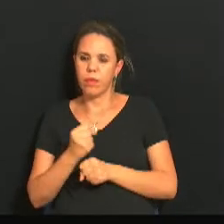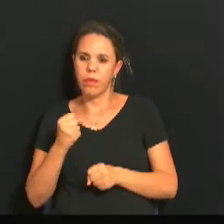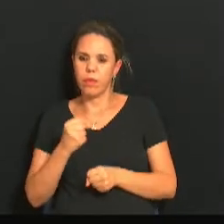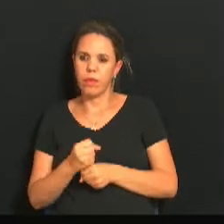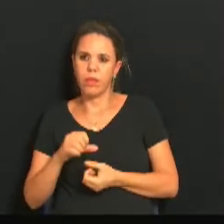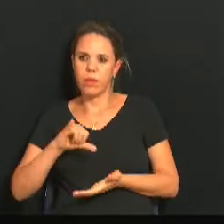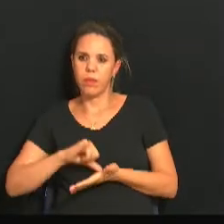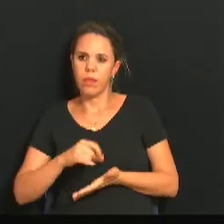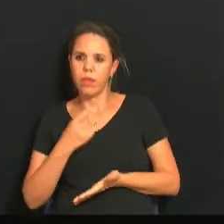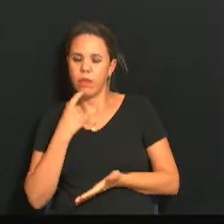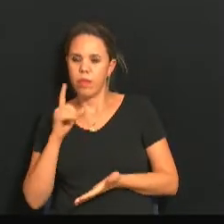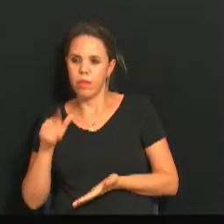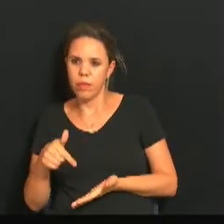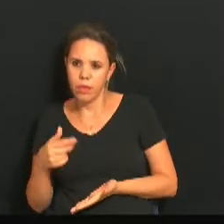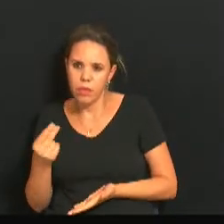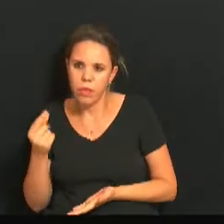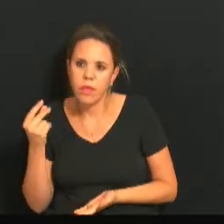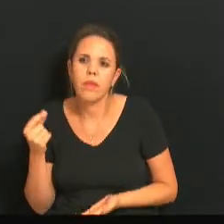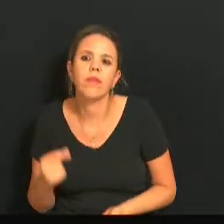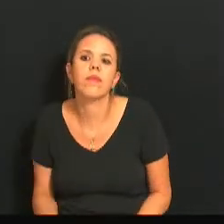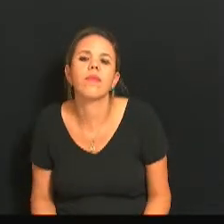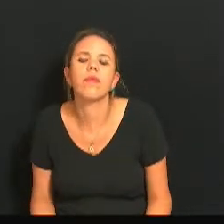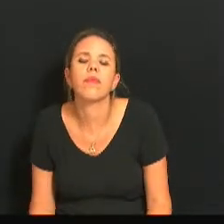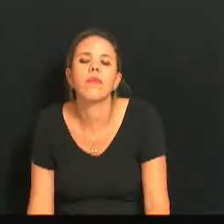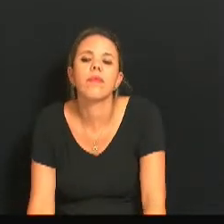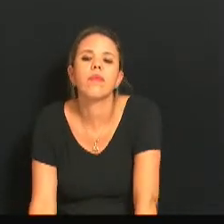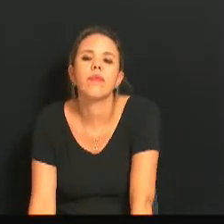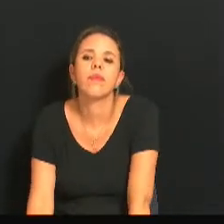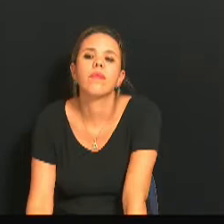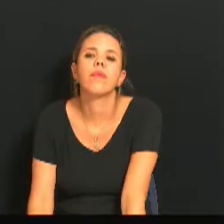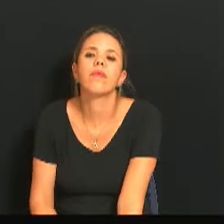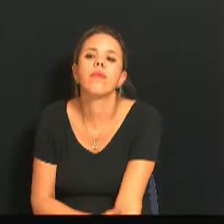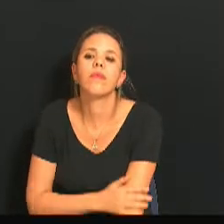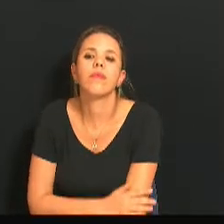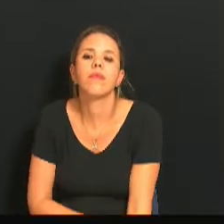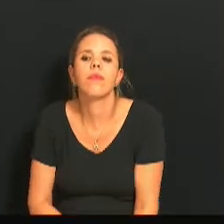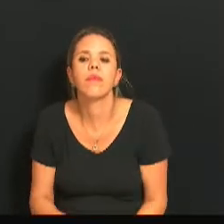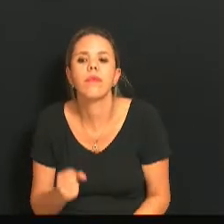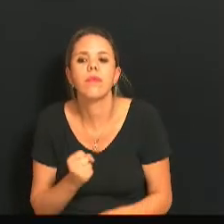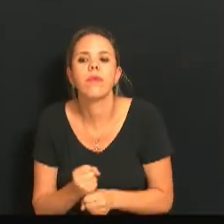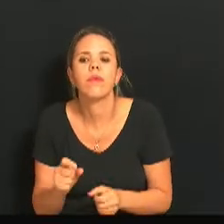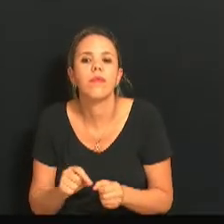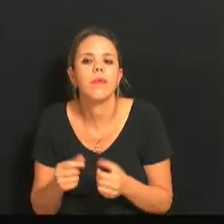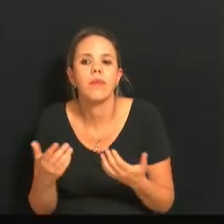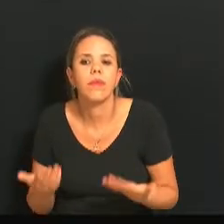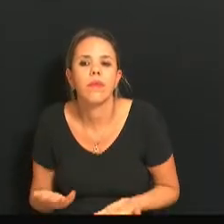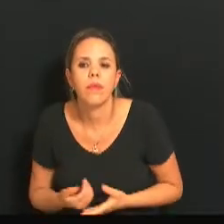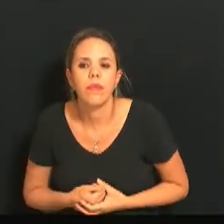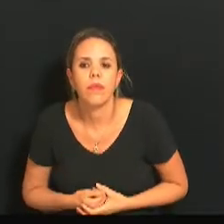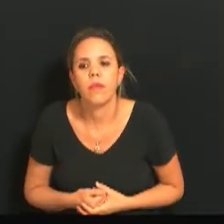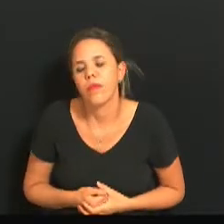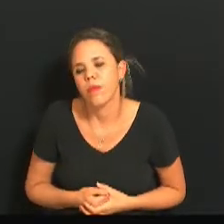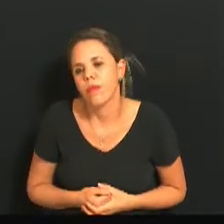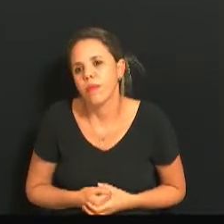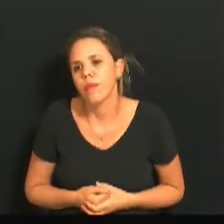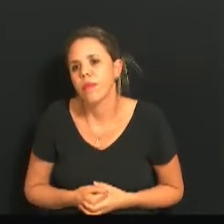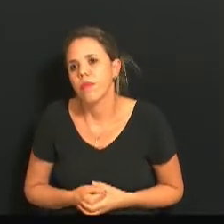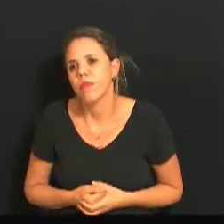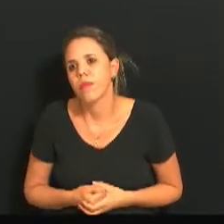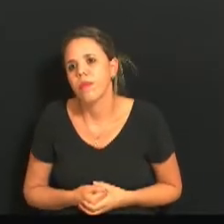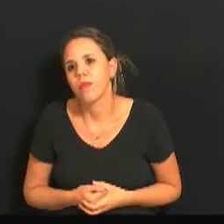centro da cidade que é uma coisa que esperam há anos para fazer essa revitalização e também